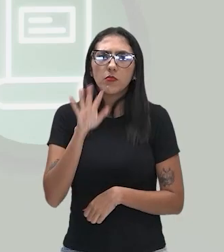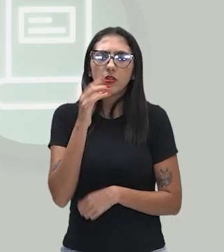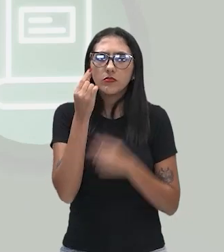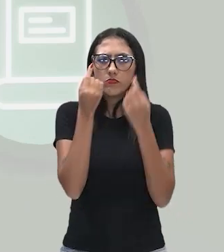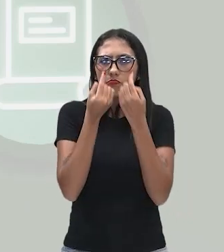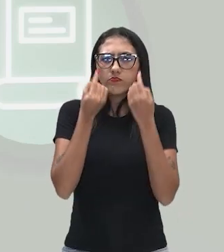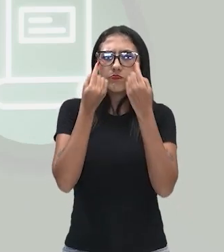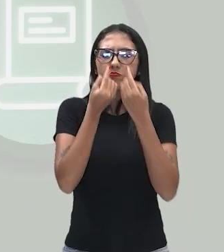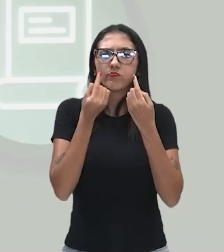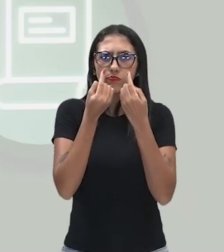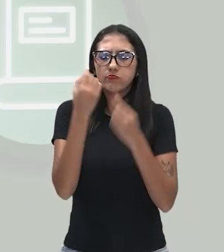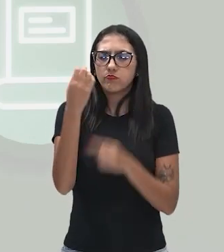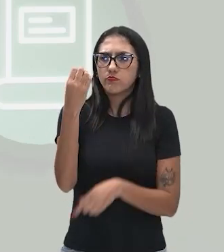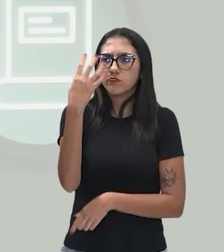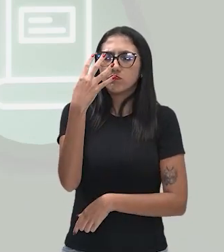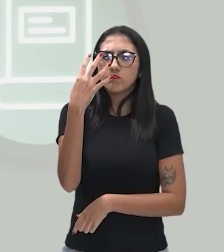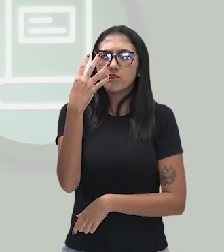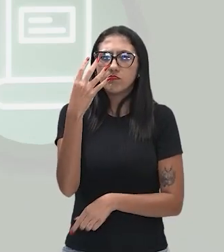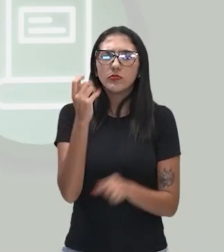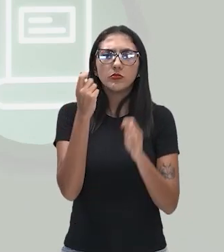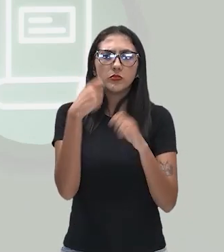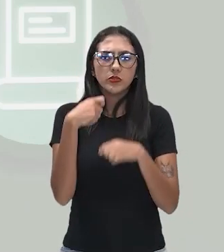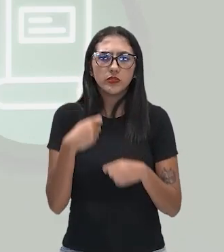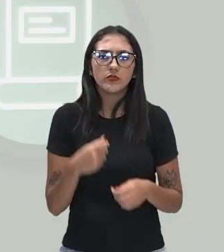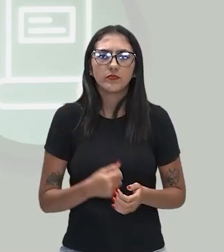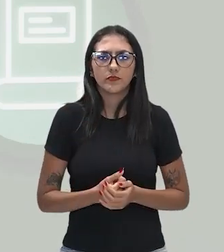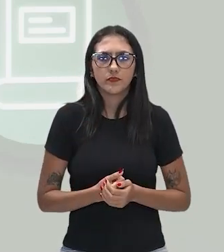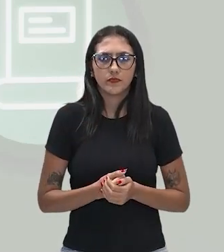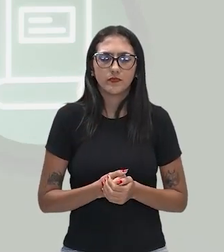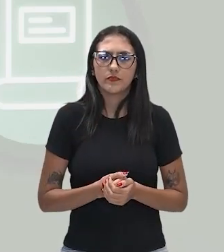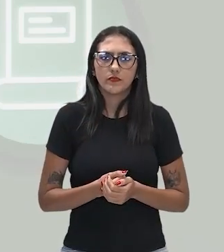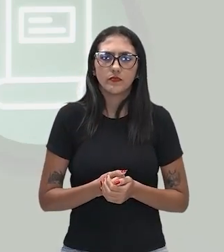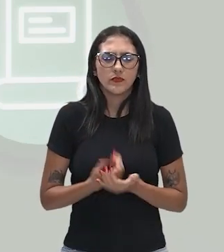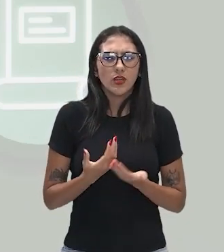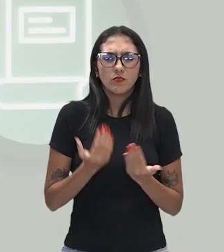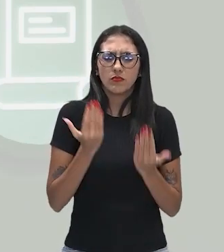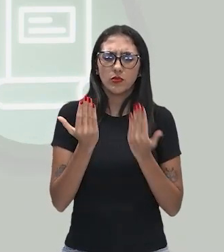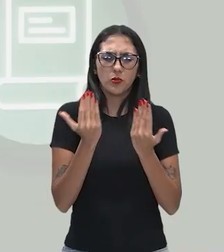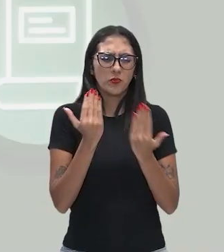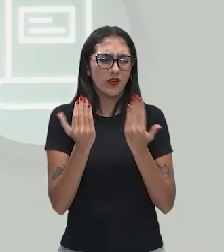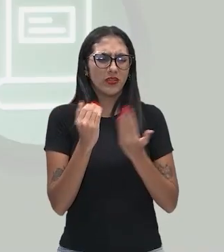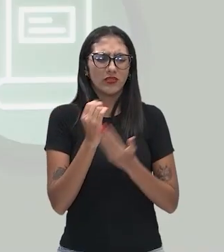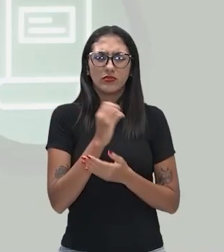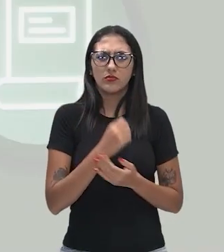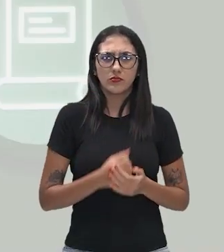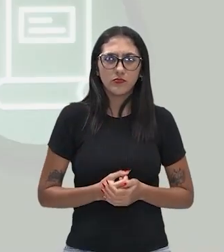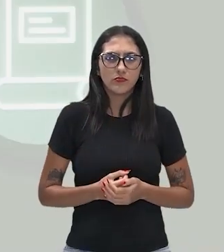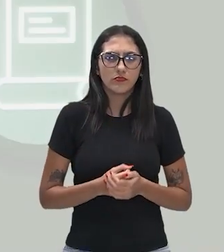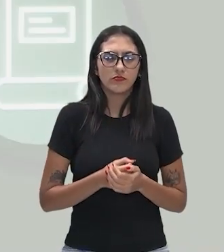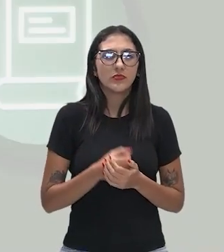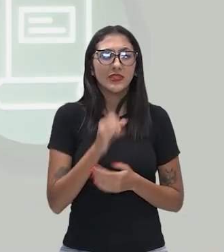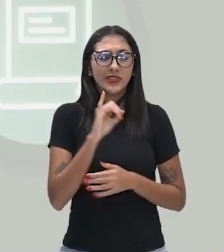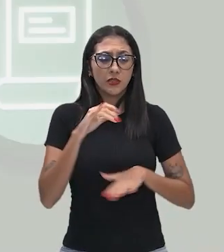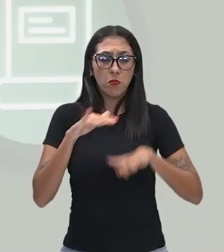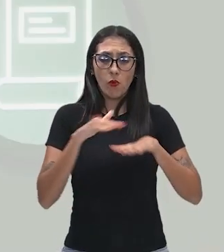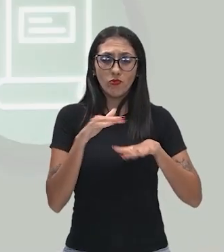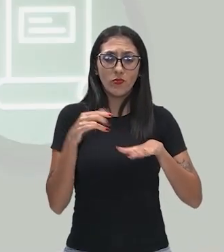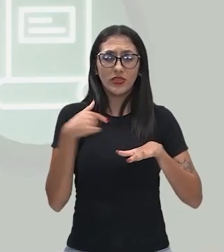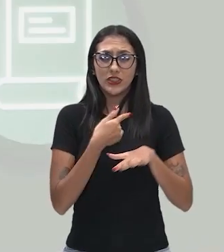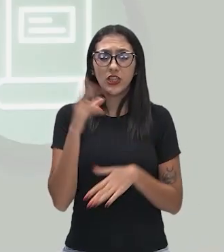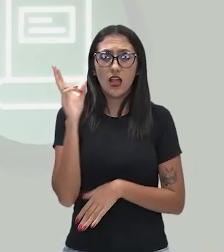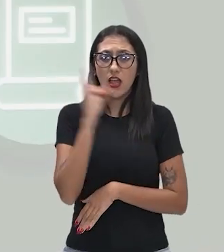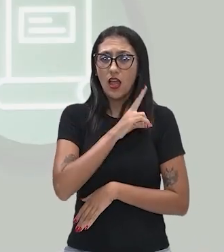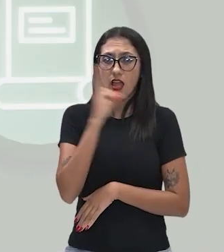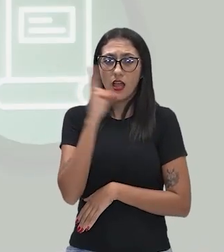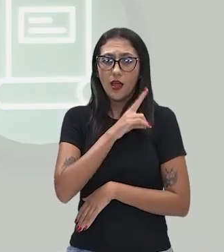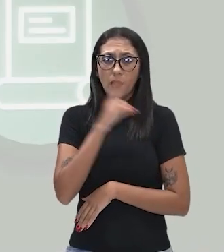aí, quanto tempo será que ia passar para ele se eu estivesse na velocidade da luz? Então vocês viram que ele olhou para o